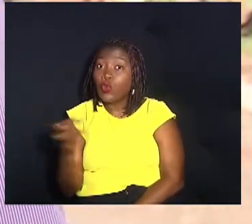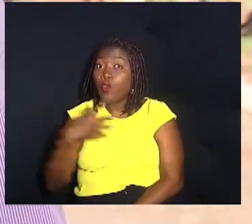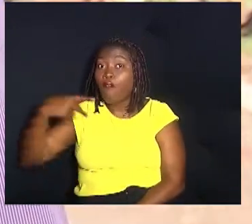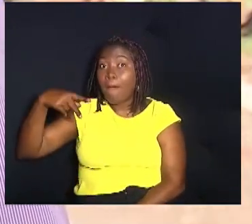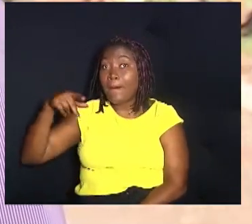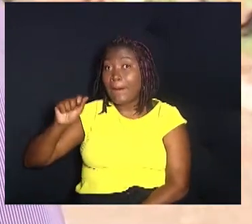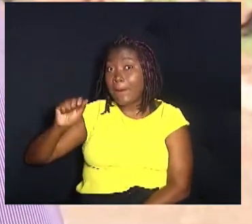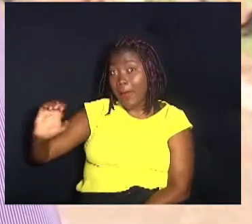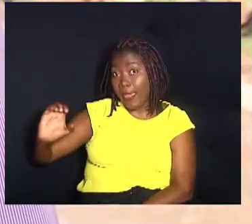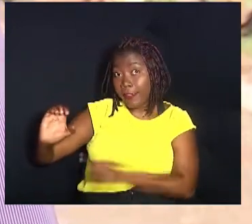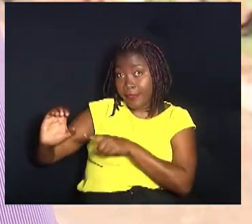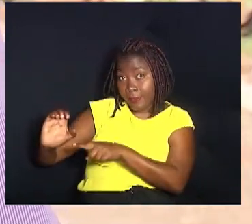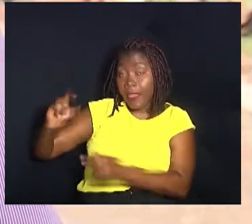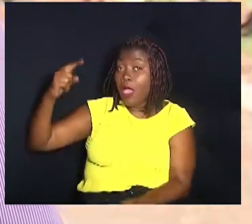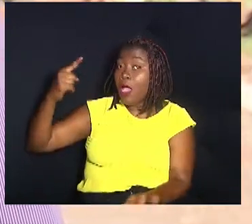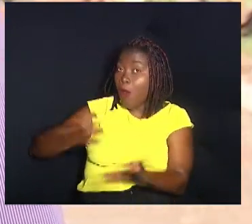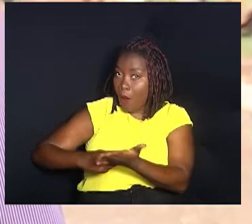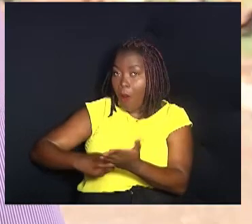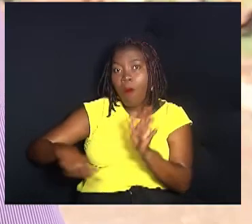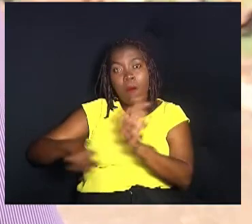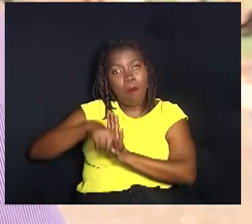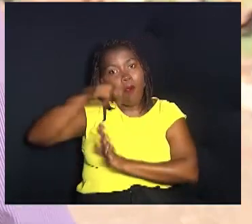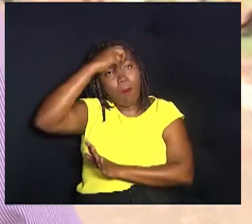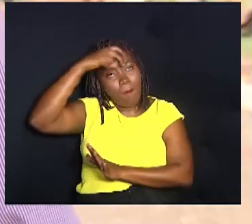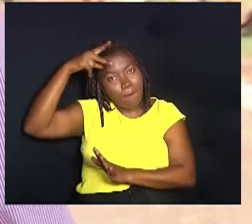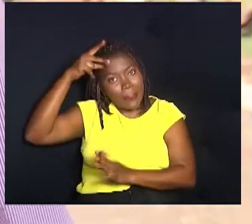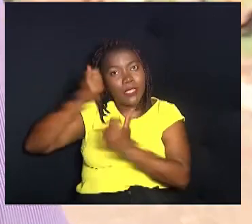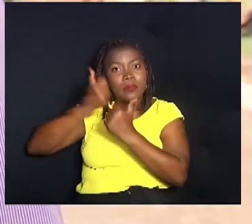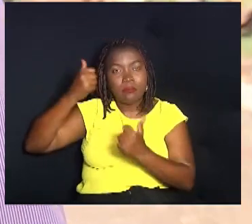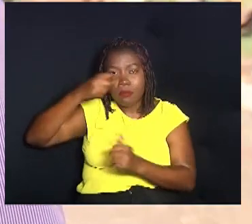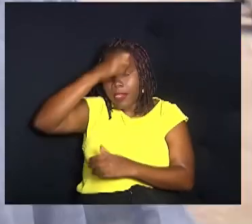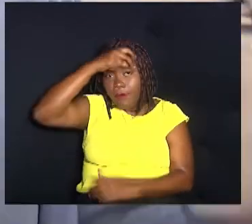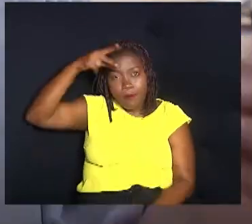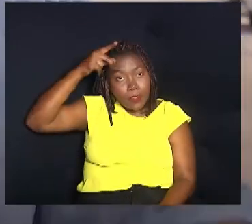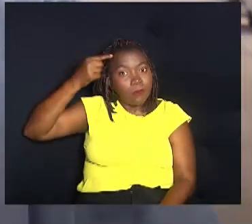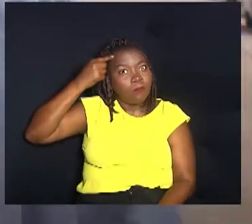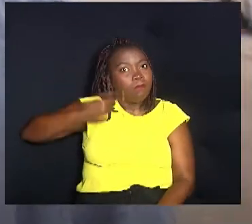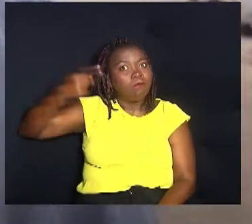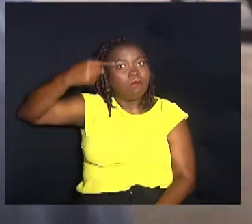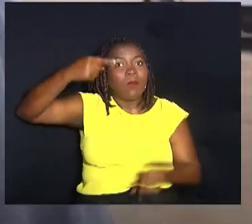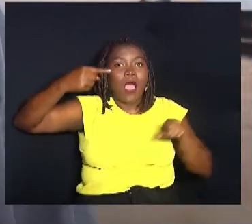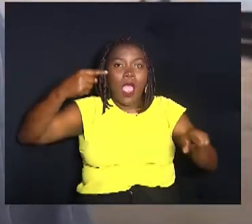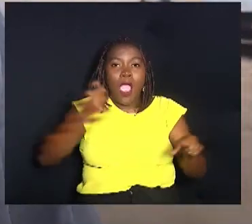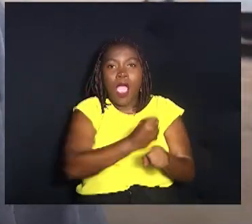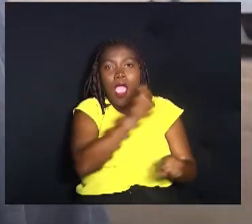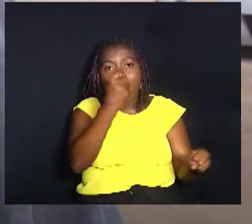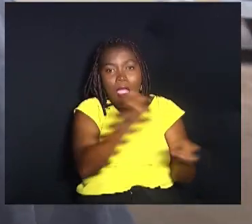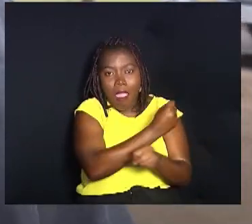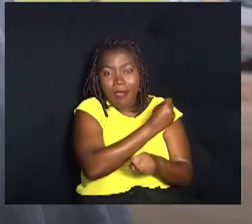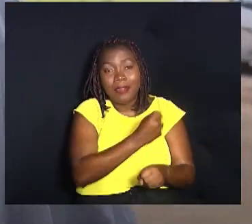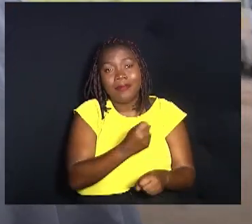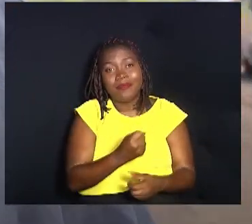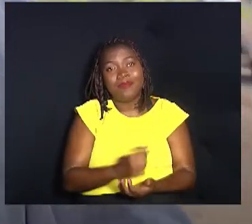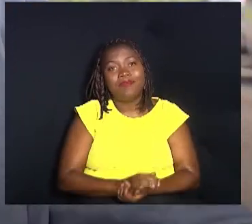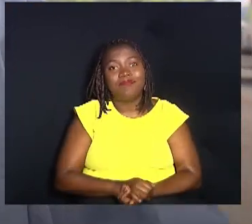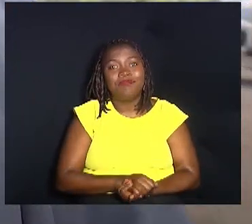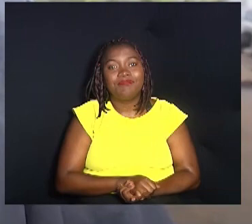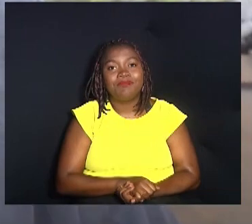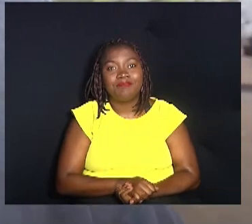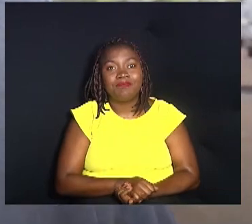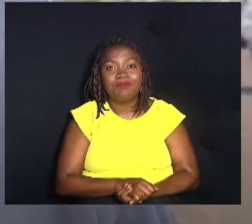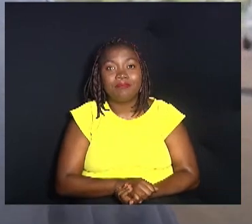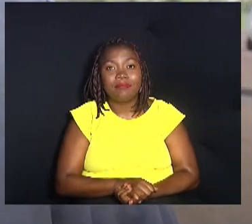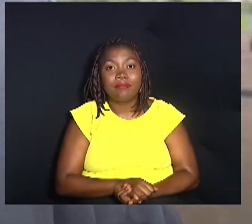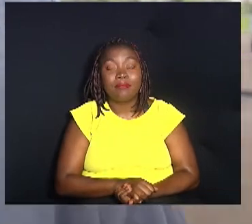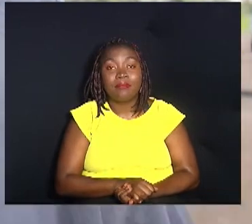há o compromisso, né, do prefeito, vice-prefeito, de priorizar essa obra. Nós estamos muito esperançosos aí com essa última reunião que tivemos com o prefeito, com o